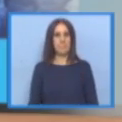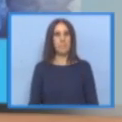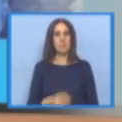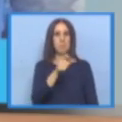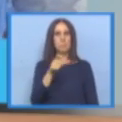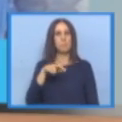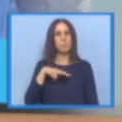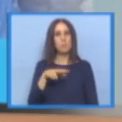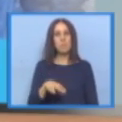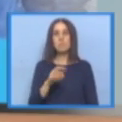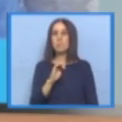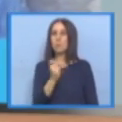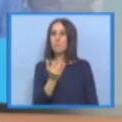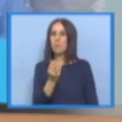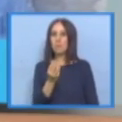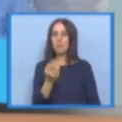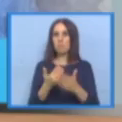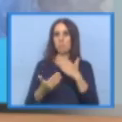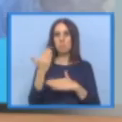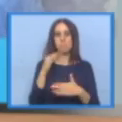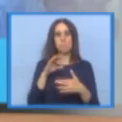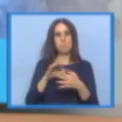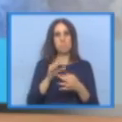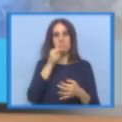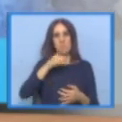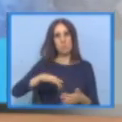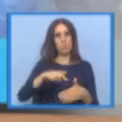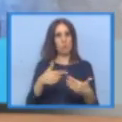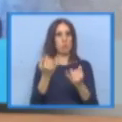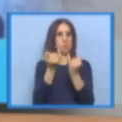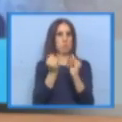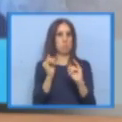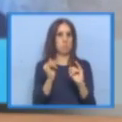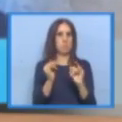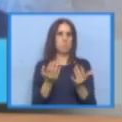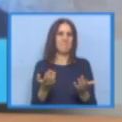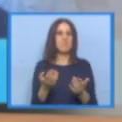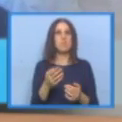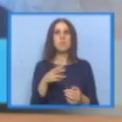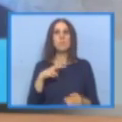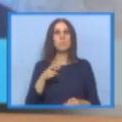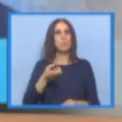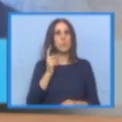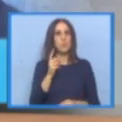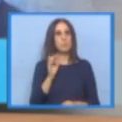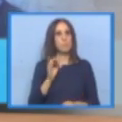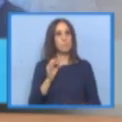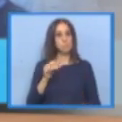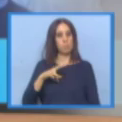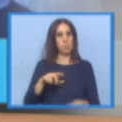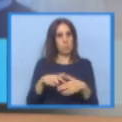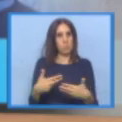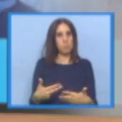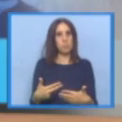tirando episódios do século XX que estão relacionados com territórios que hoje são independentes e que já não são território português, no que é Portugal